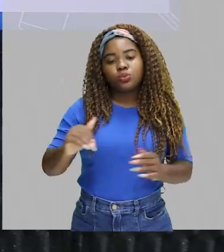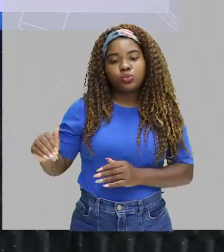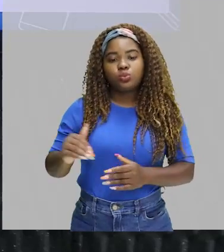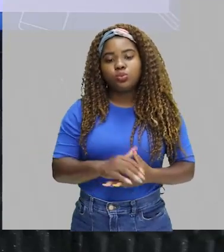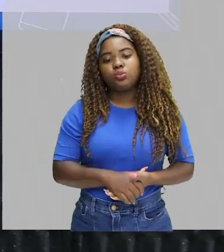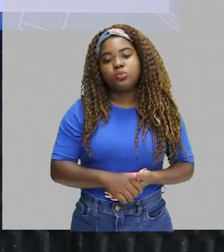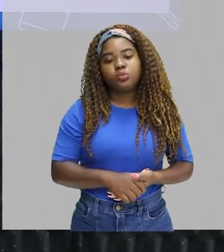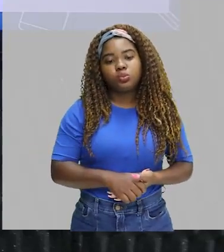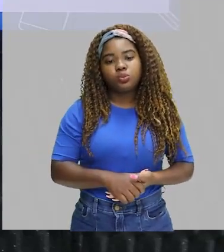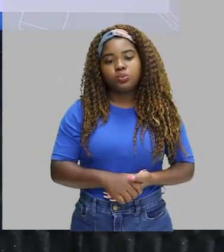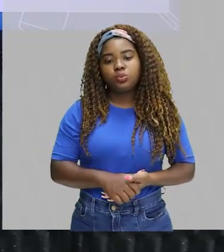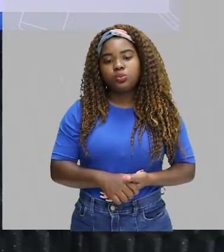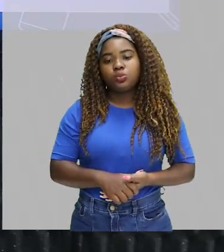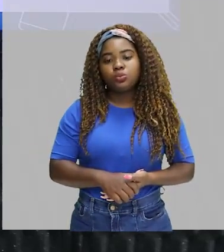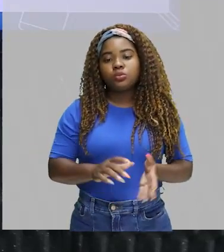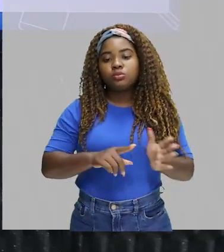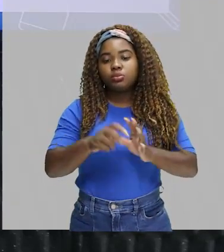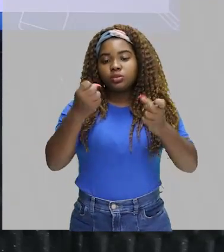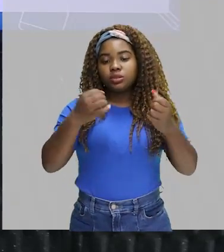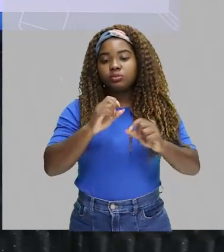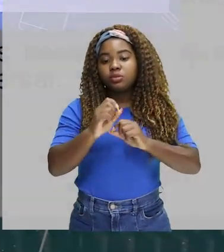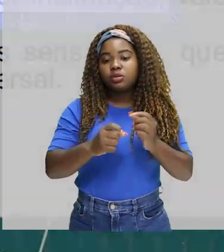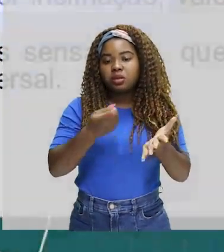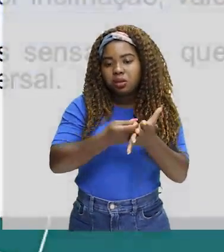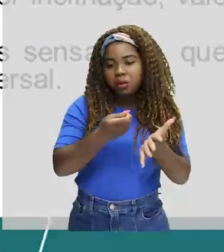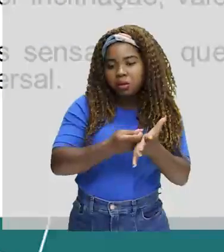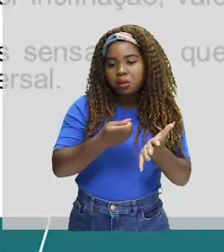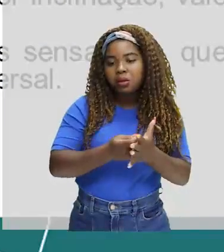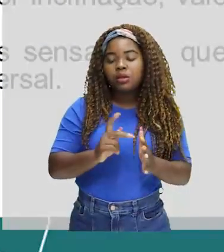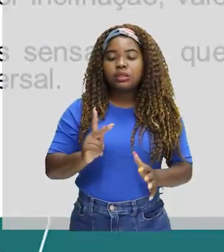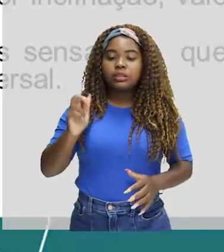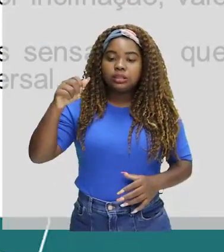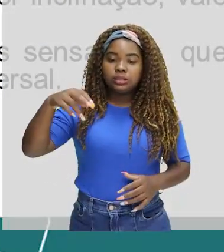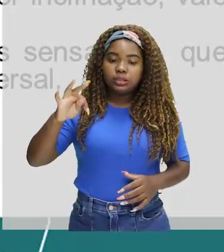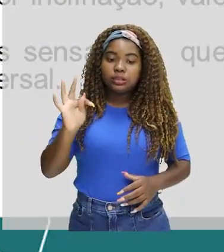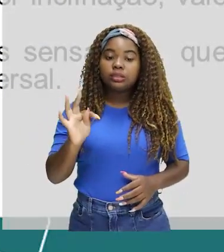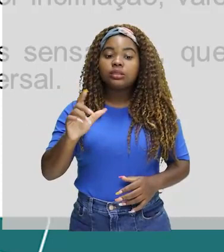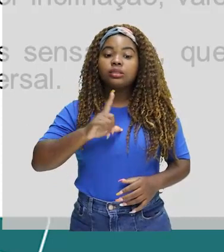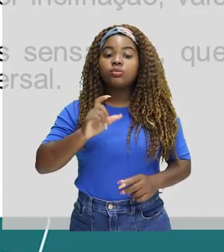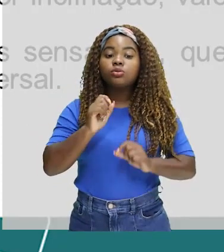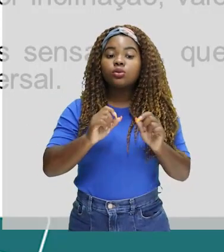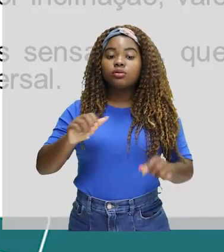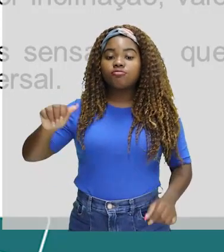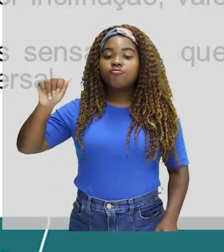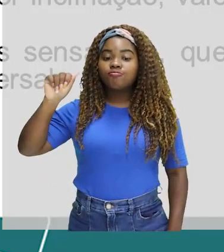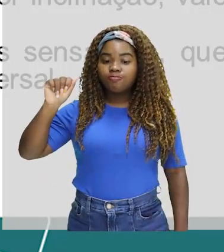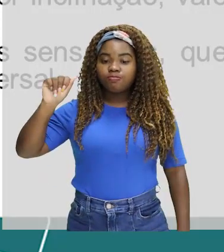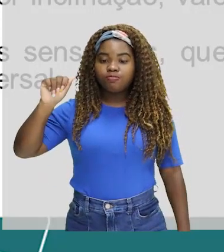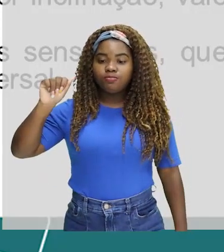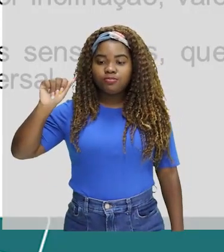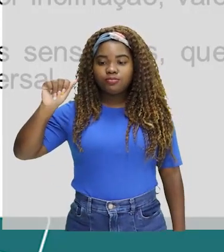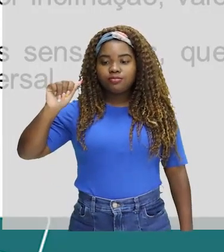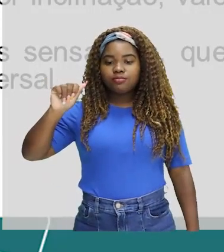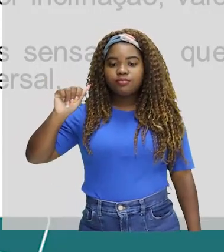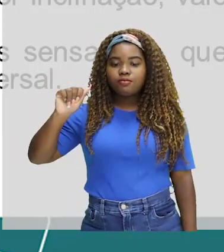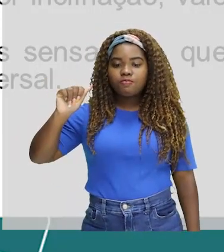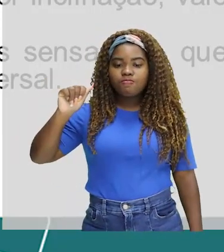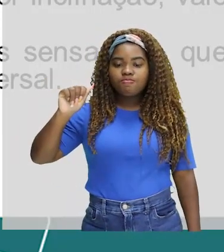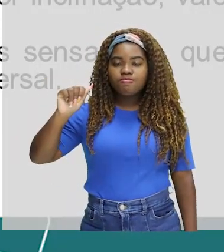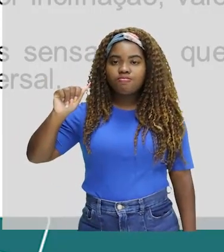doutrina ética de Kant, temos, letra A, o imperativo categórico não se relaciona com a matéria da